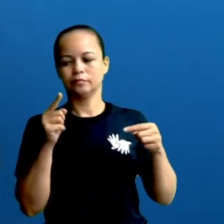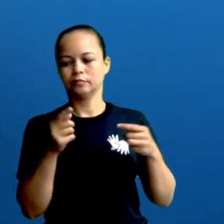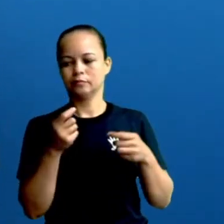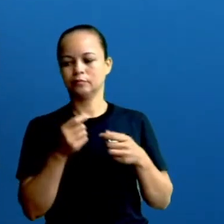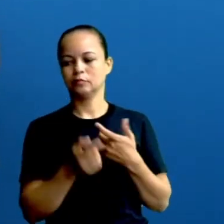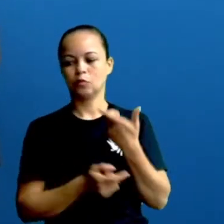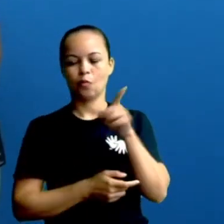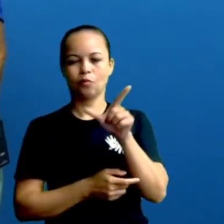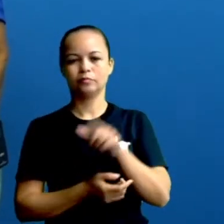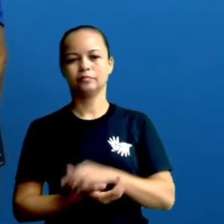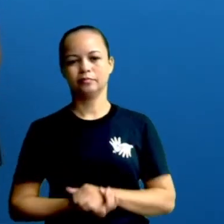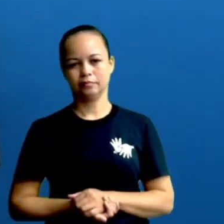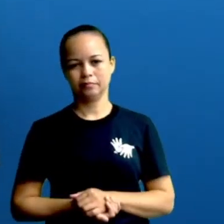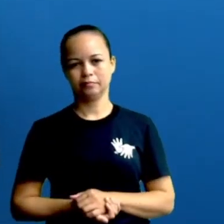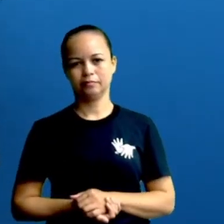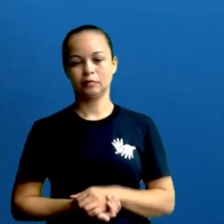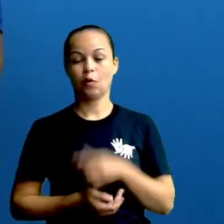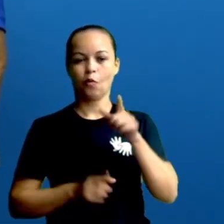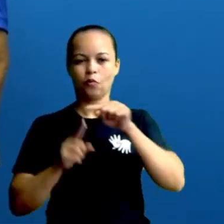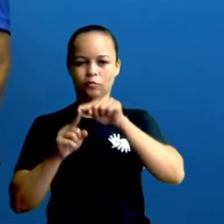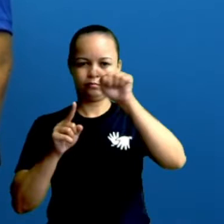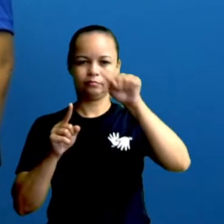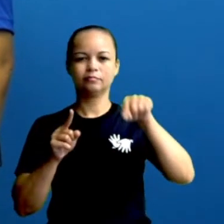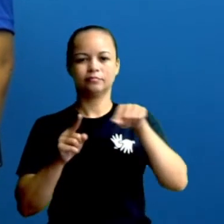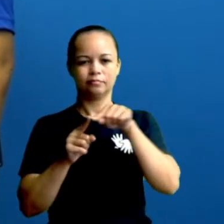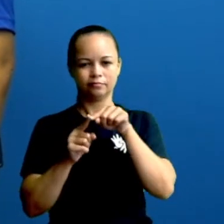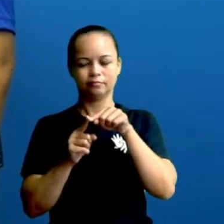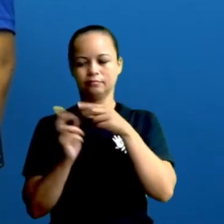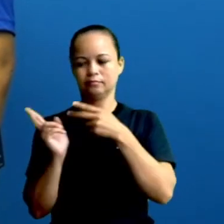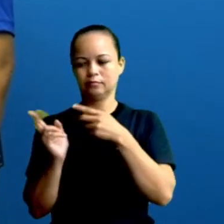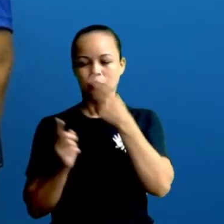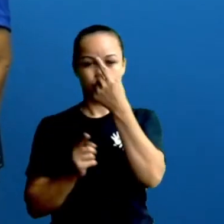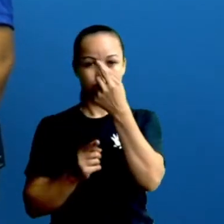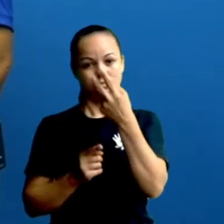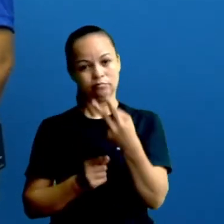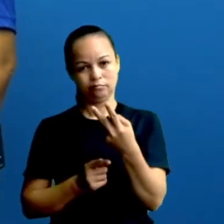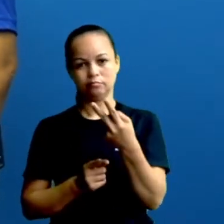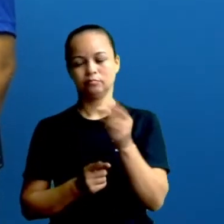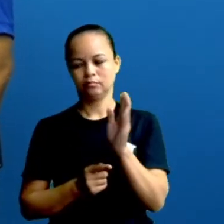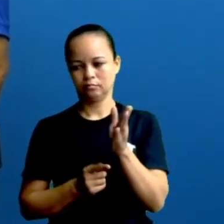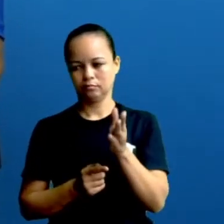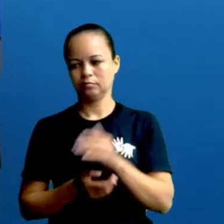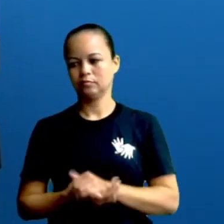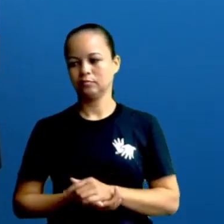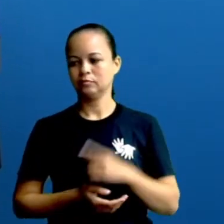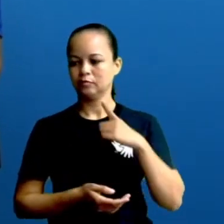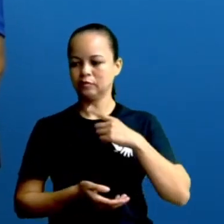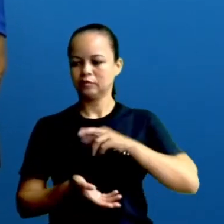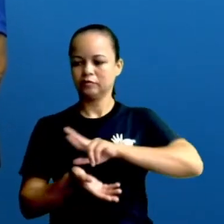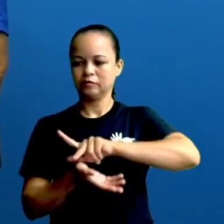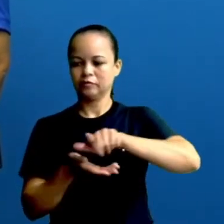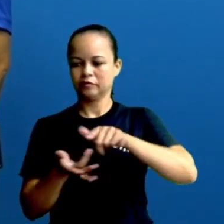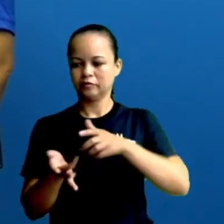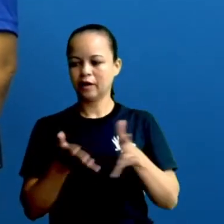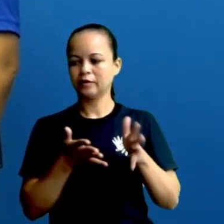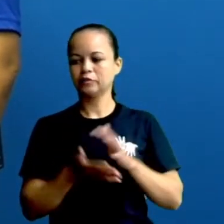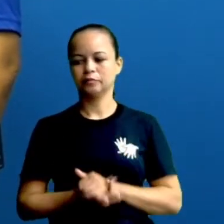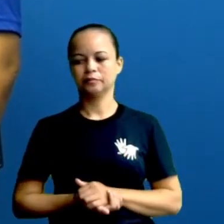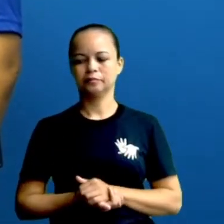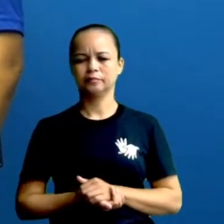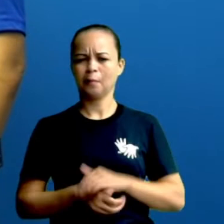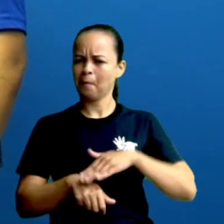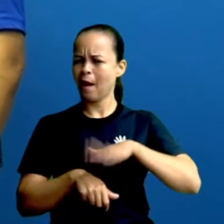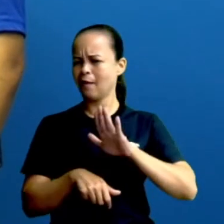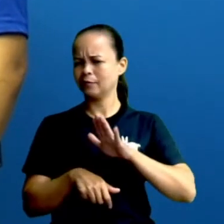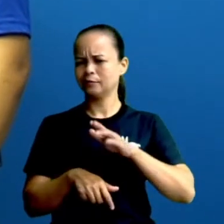Outro. Formei outro triângulo. 1, 2. Tem como formar mais. Formei mais